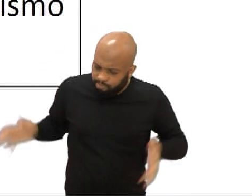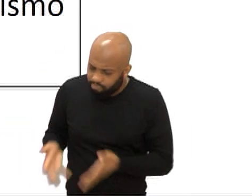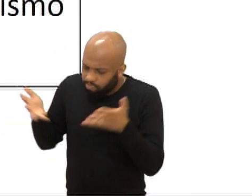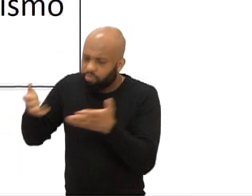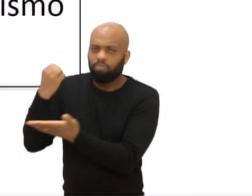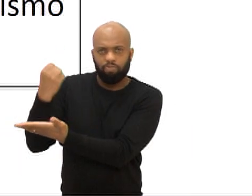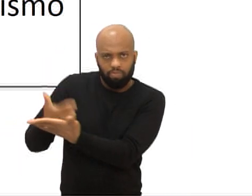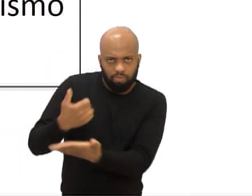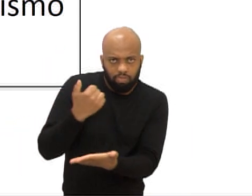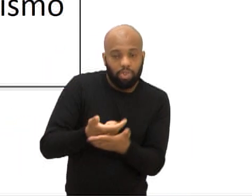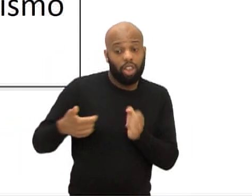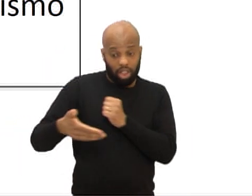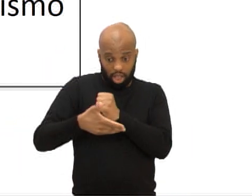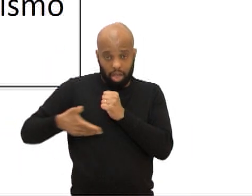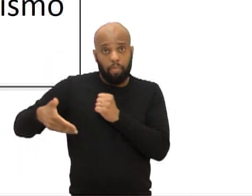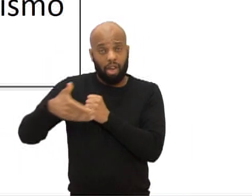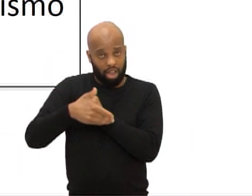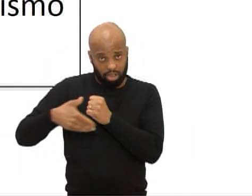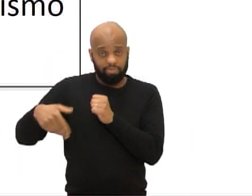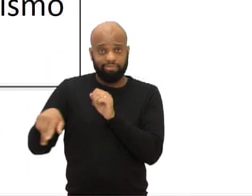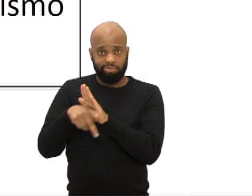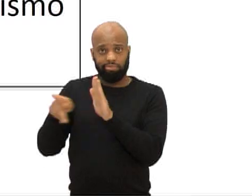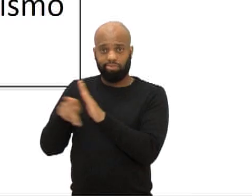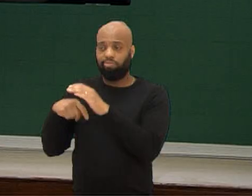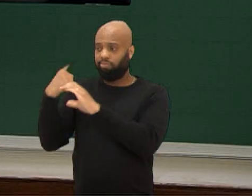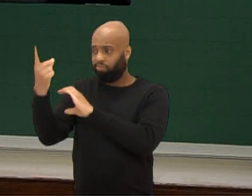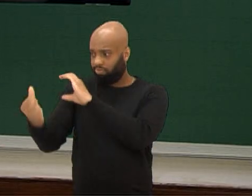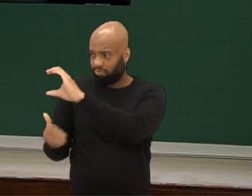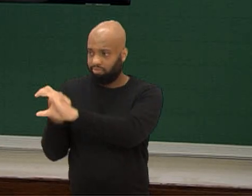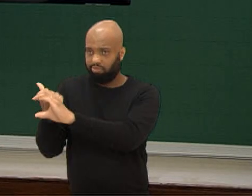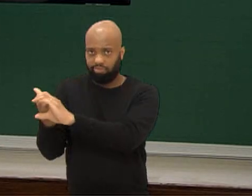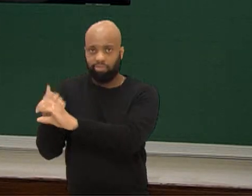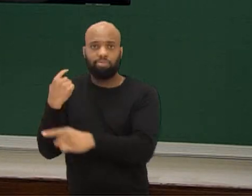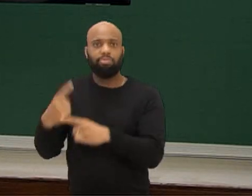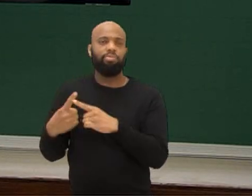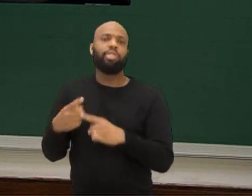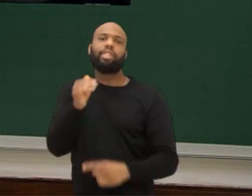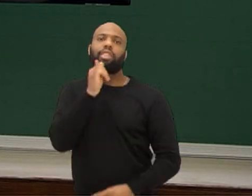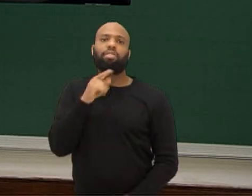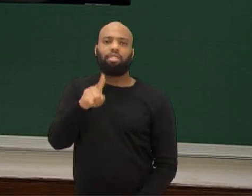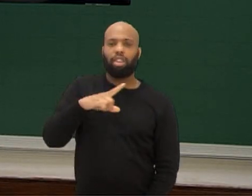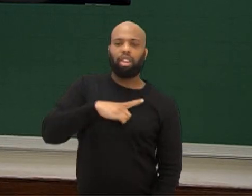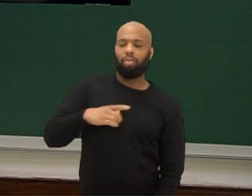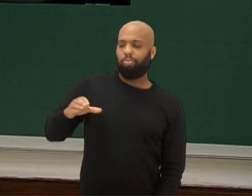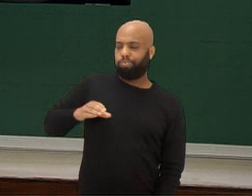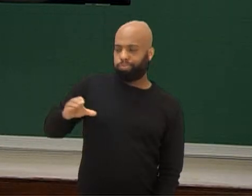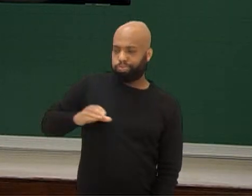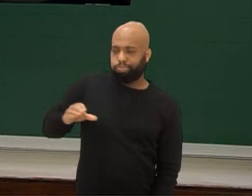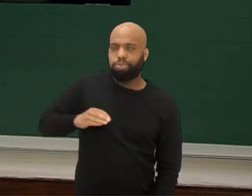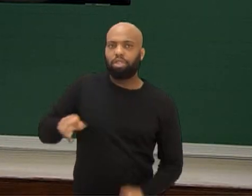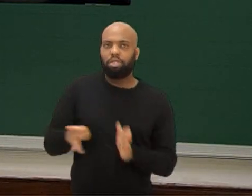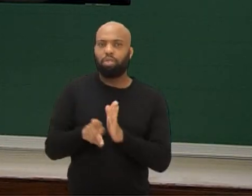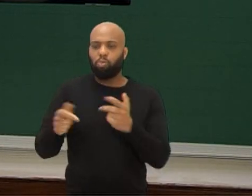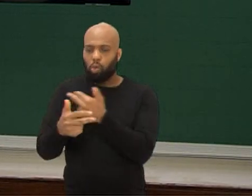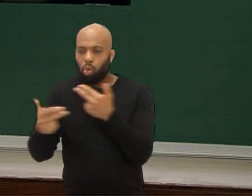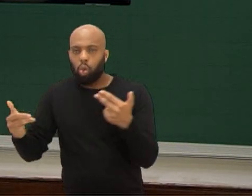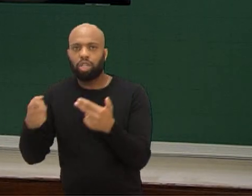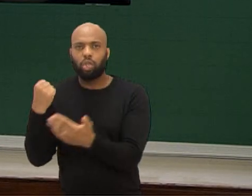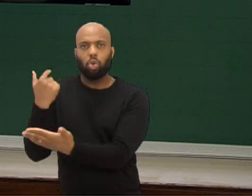bases importantíssimas do sistema capitalista. Para você ter essa riqueza material, você